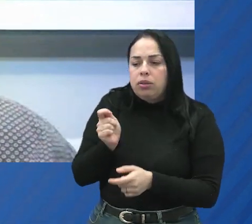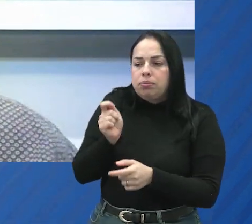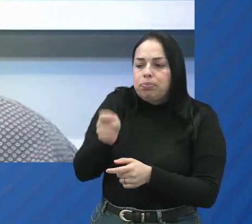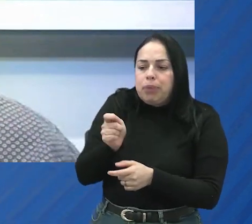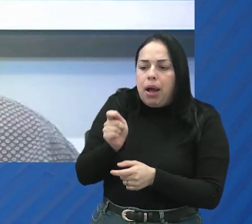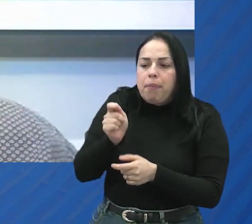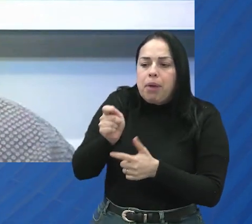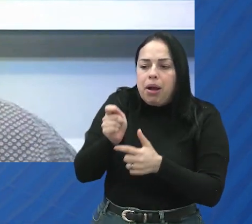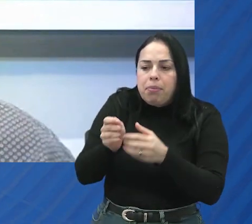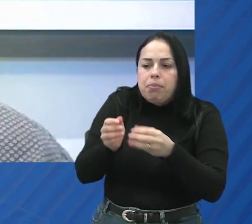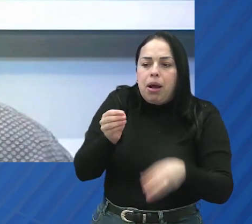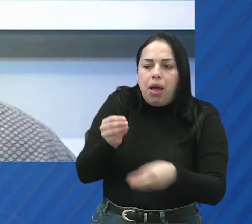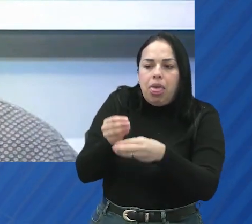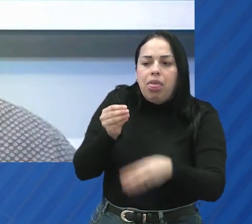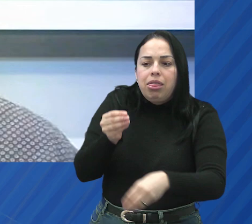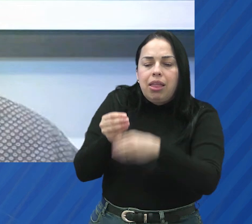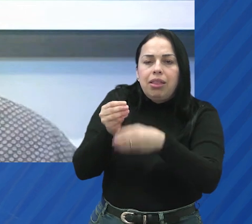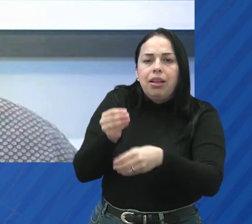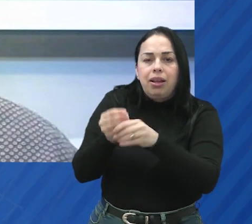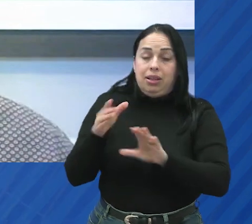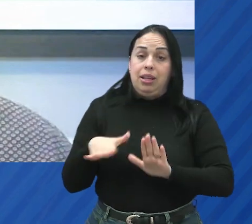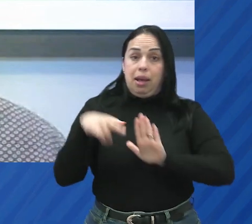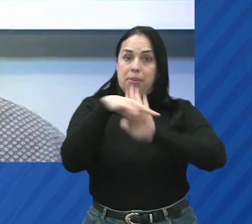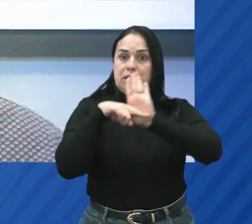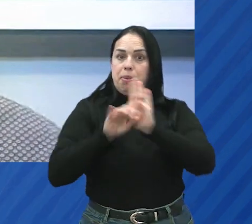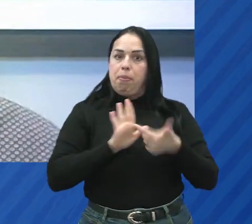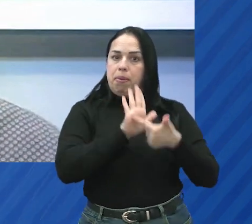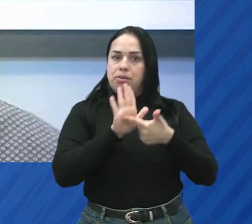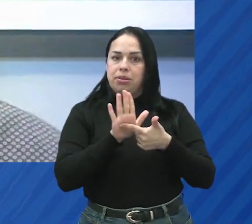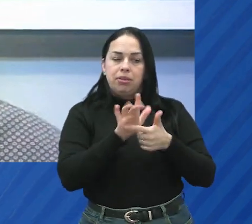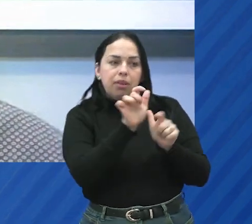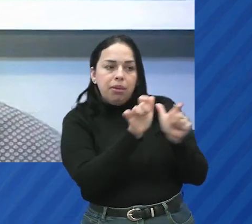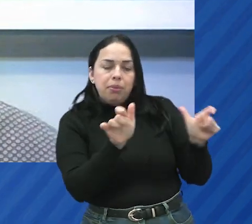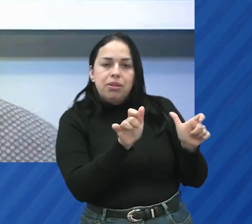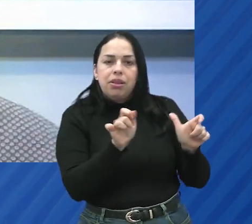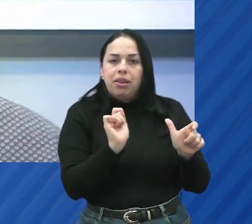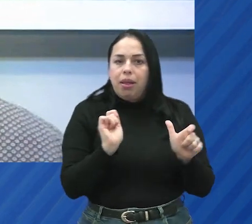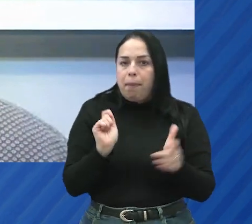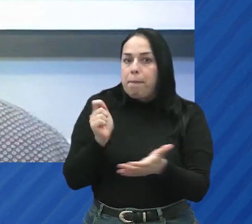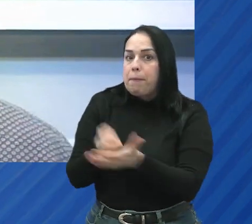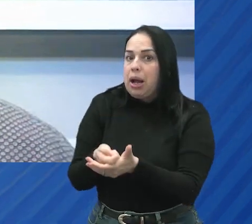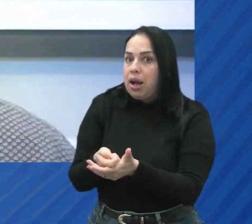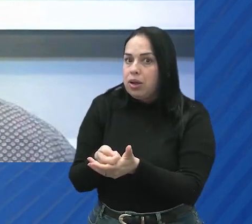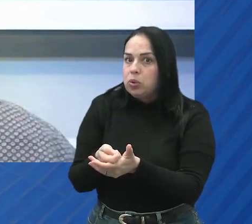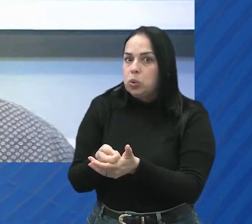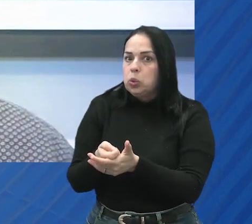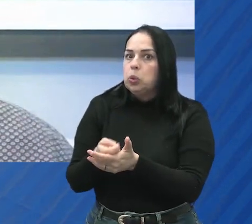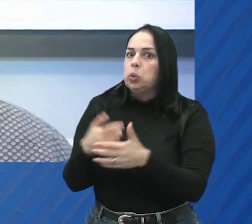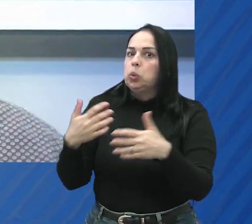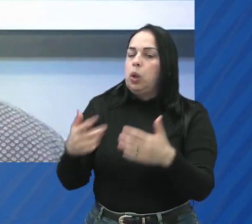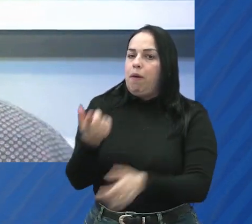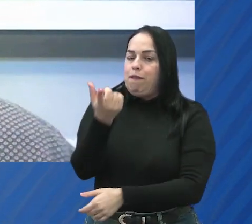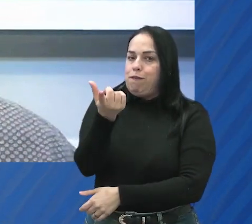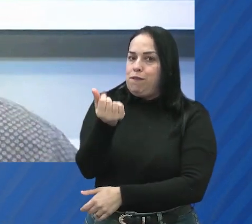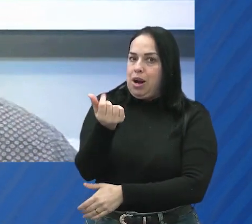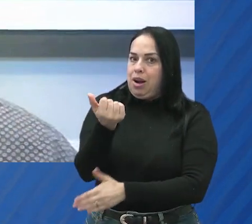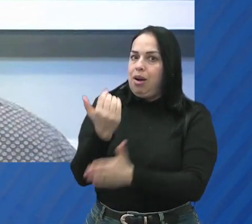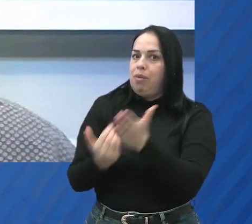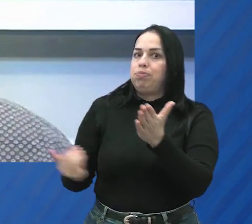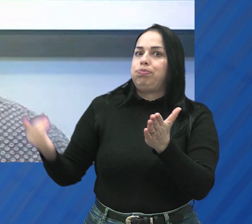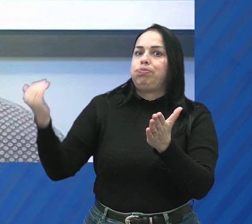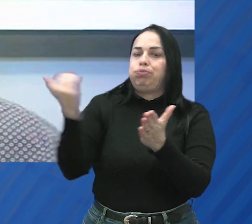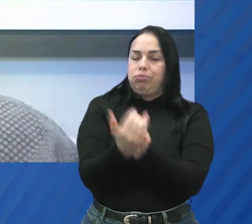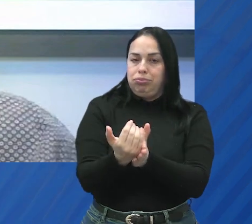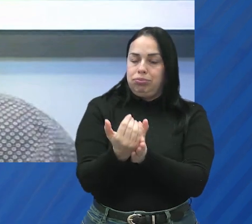acumulando, a pessoa não vai percebendo, e daí é o que a resposta da pesquisa traz, né? Pessoas que estão apostando parcela